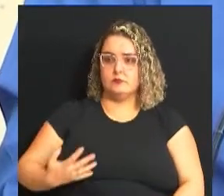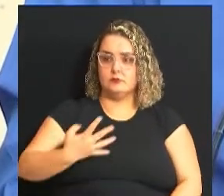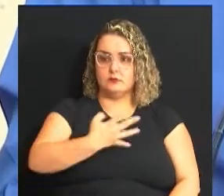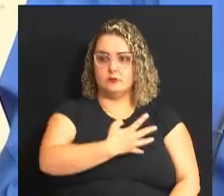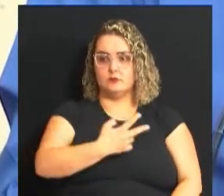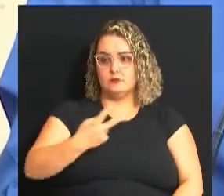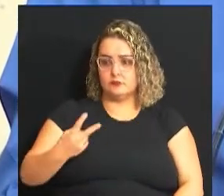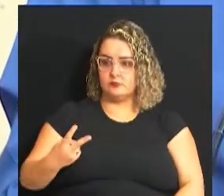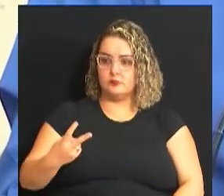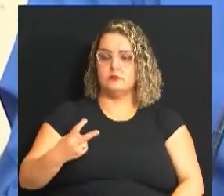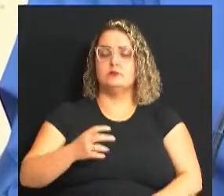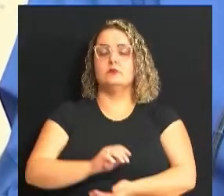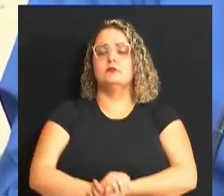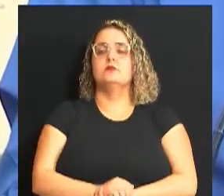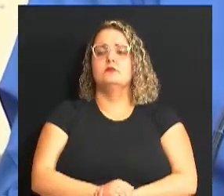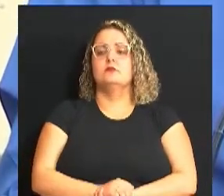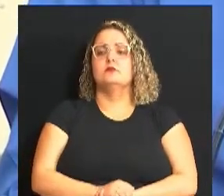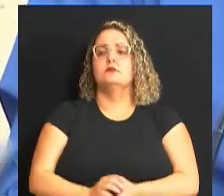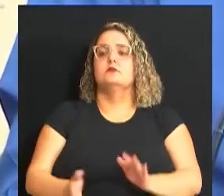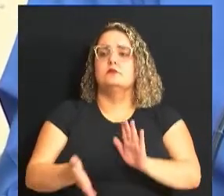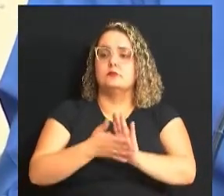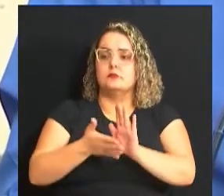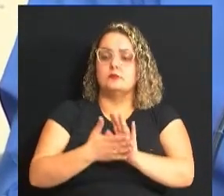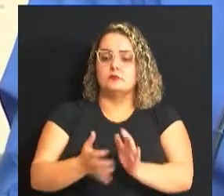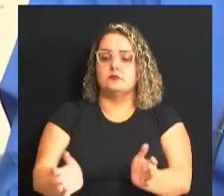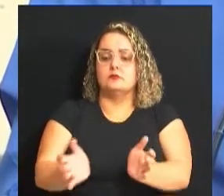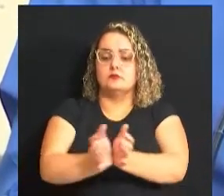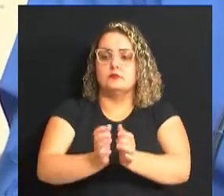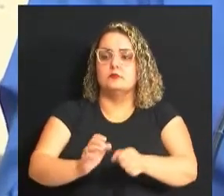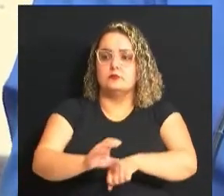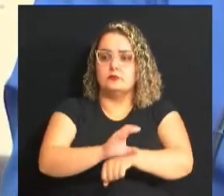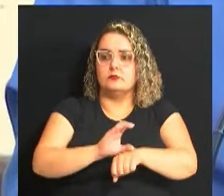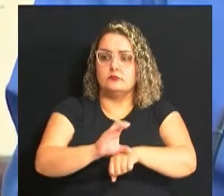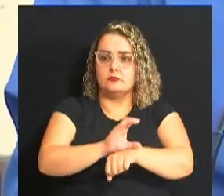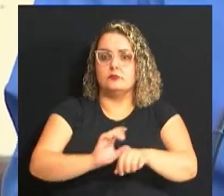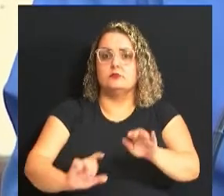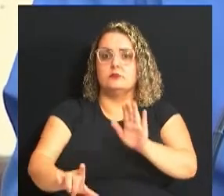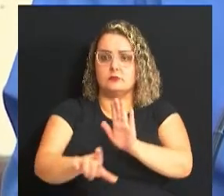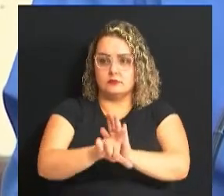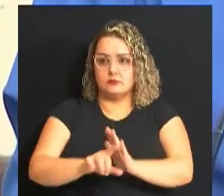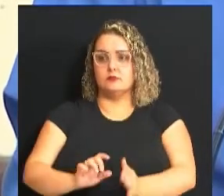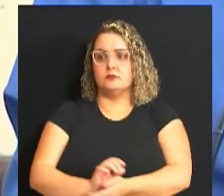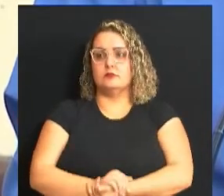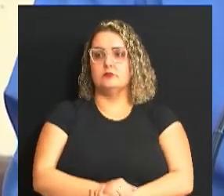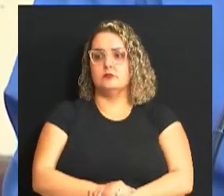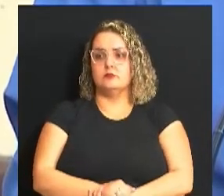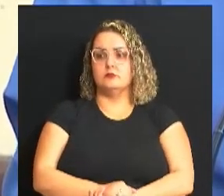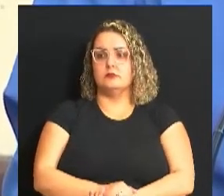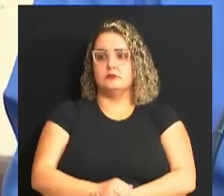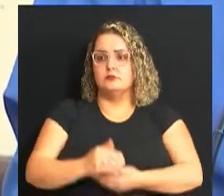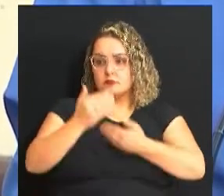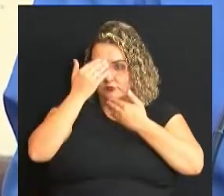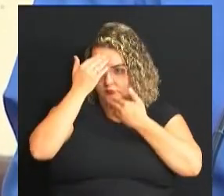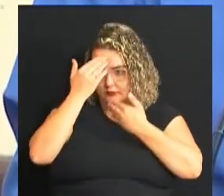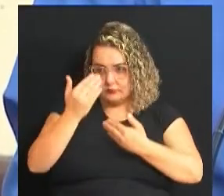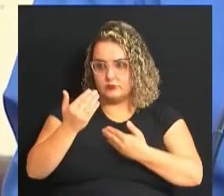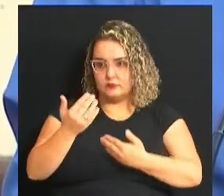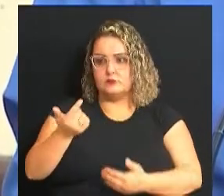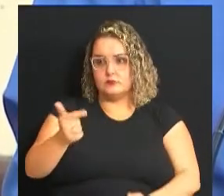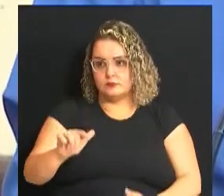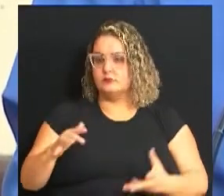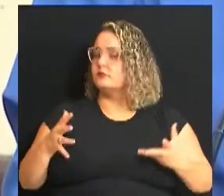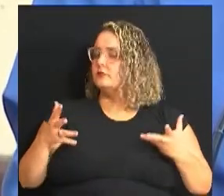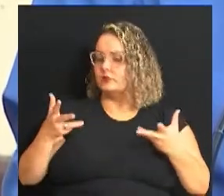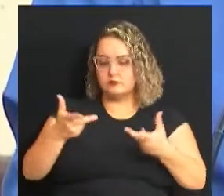42ª audiência pública promovida pela Comissão de Constituição e Legalidade. Agradecendo mais uma vez a